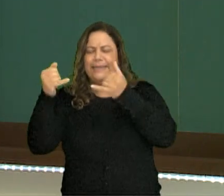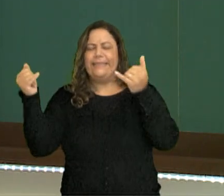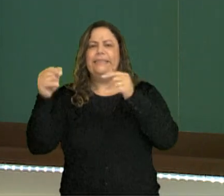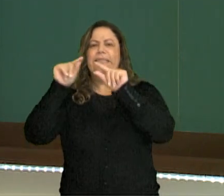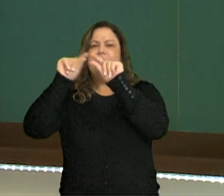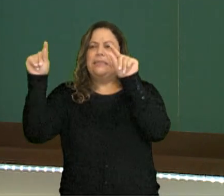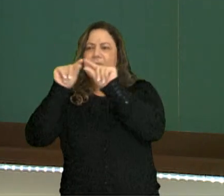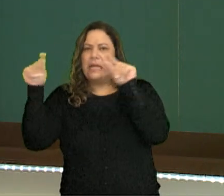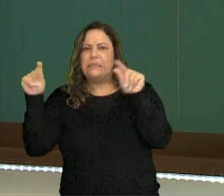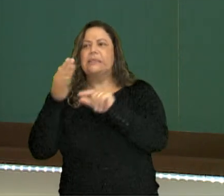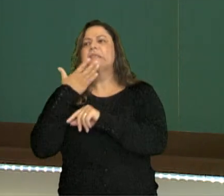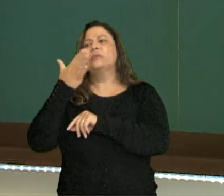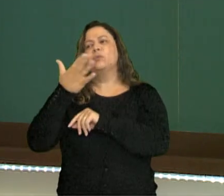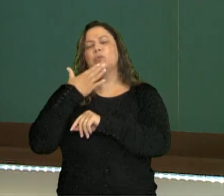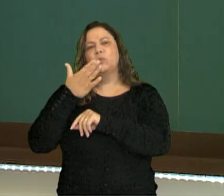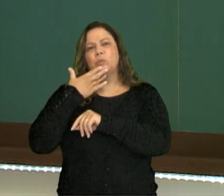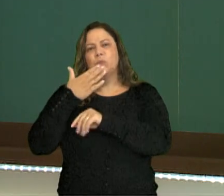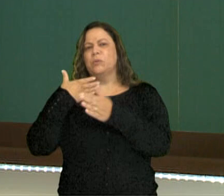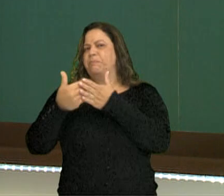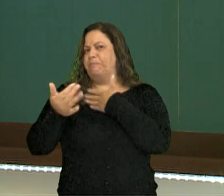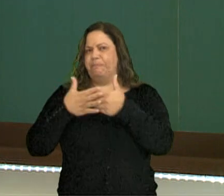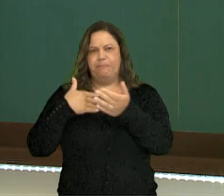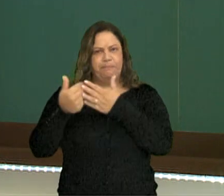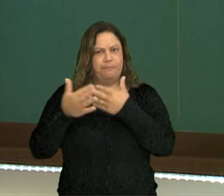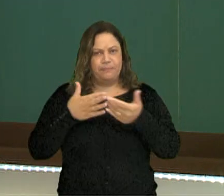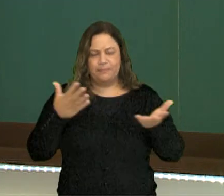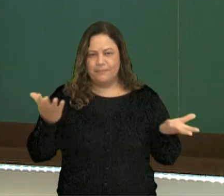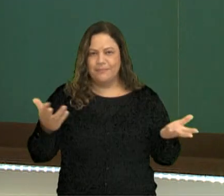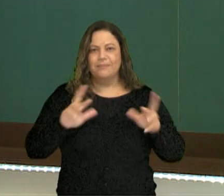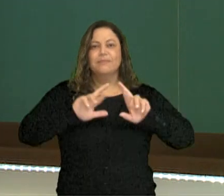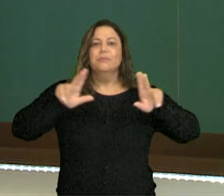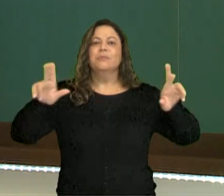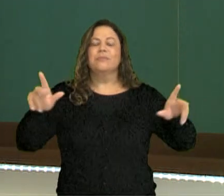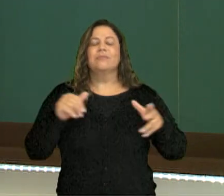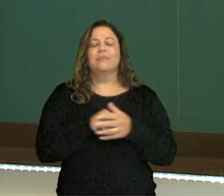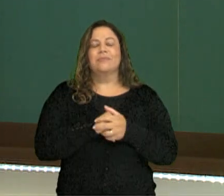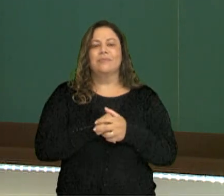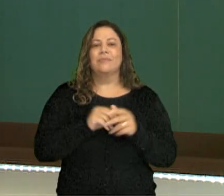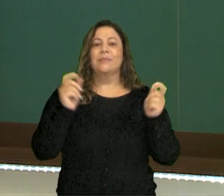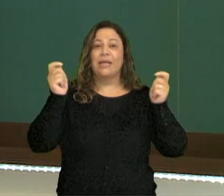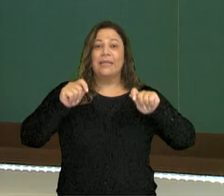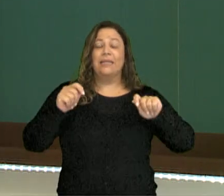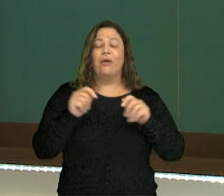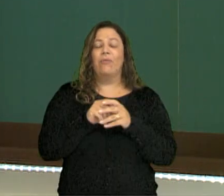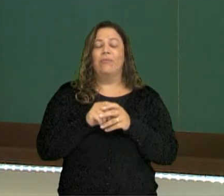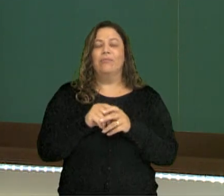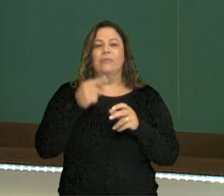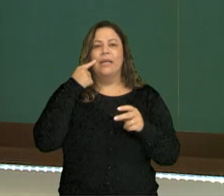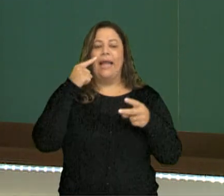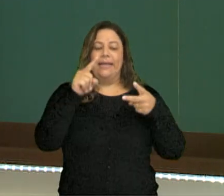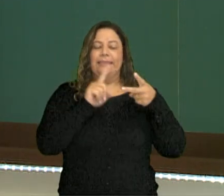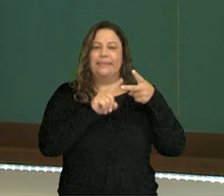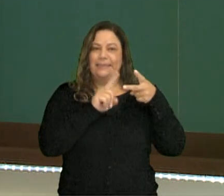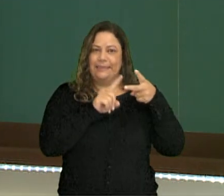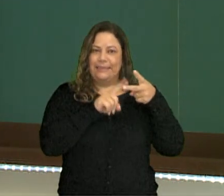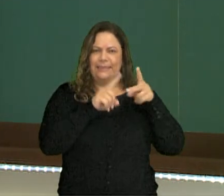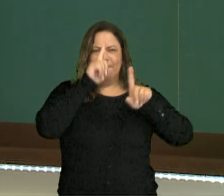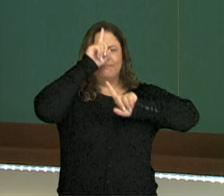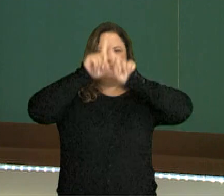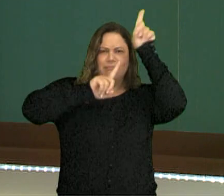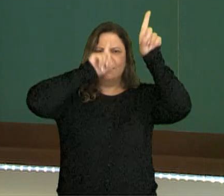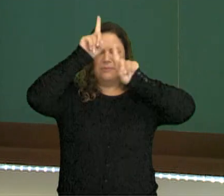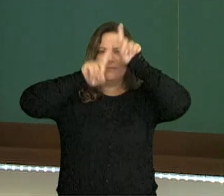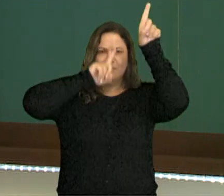tracinhos, pode ser colorido, né, através de cores. Então, a partitura não convencional ela vai usar de forma